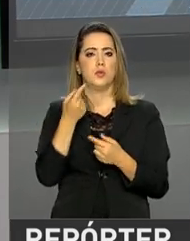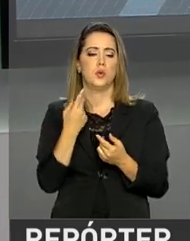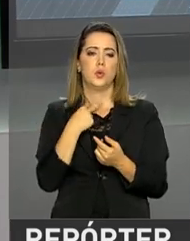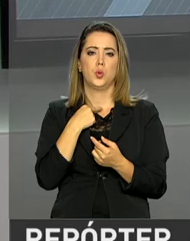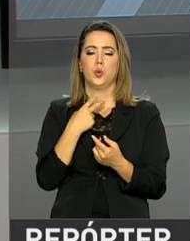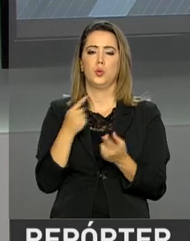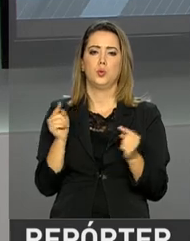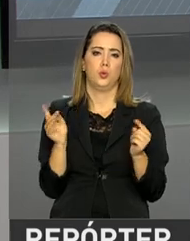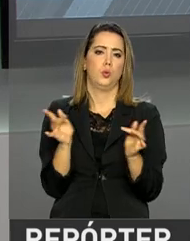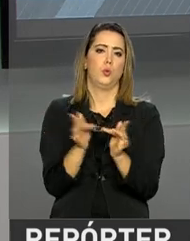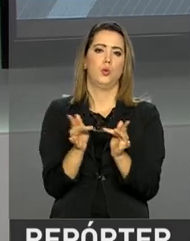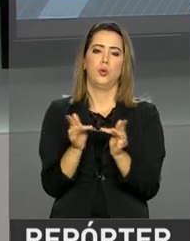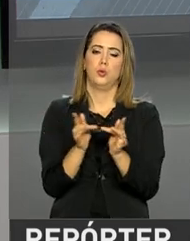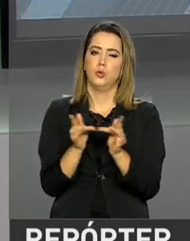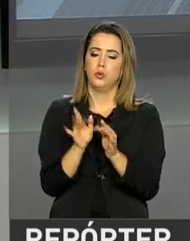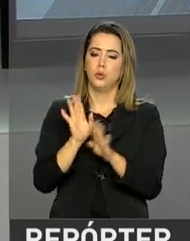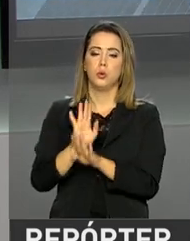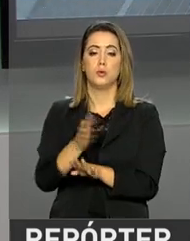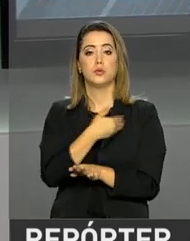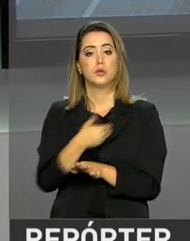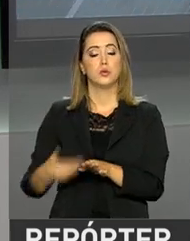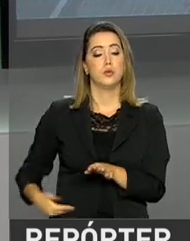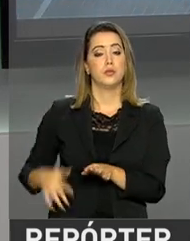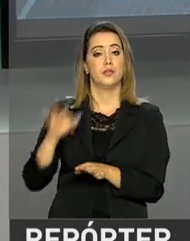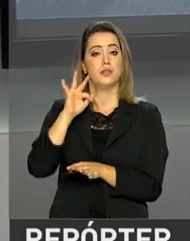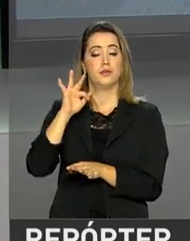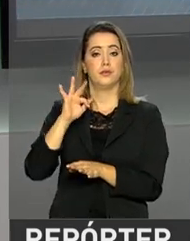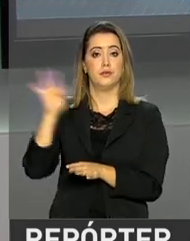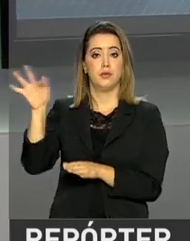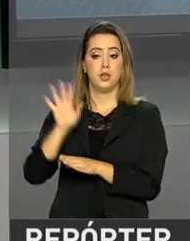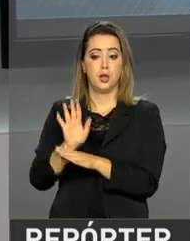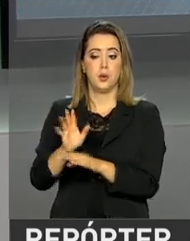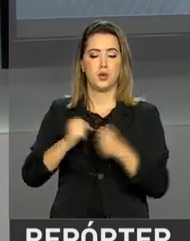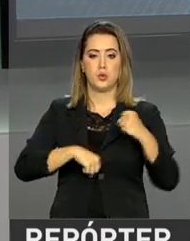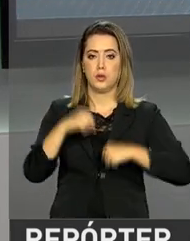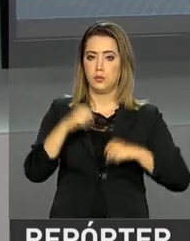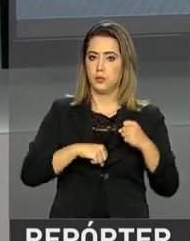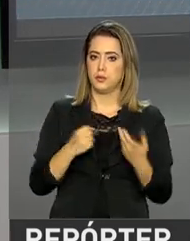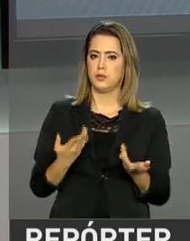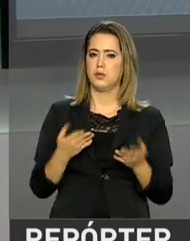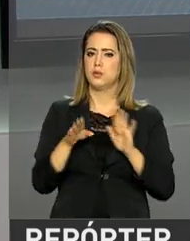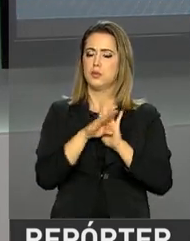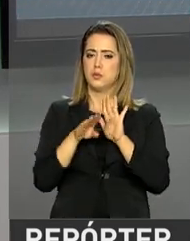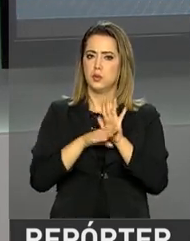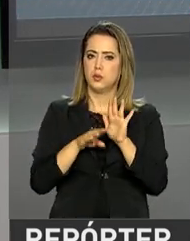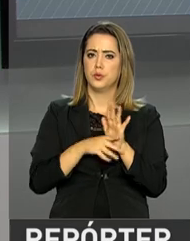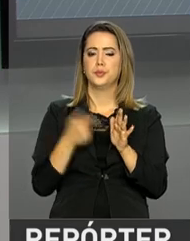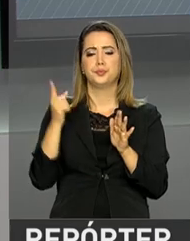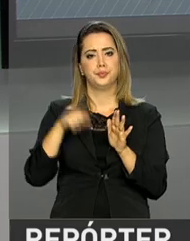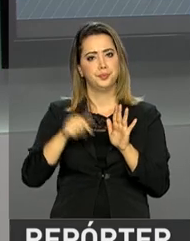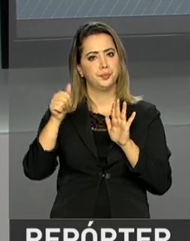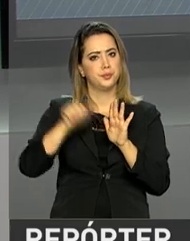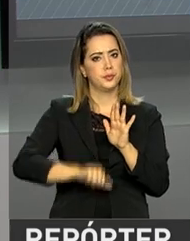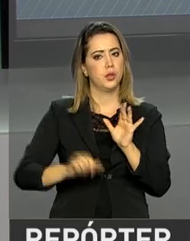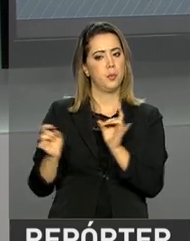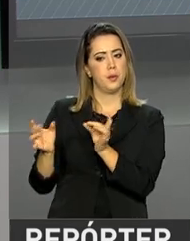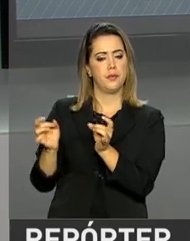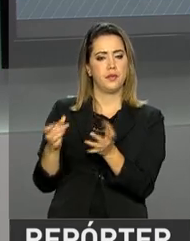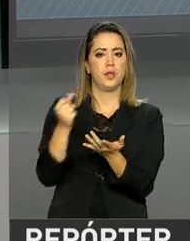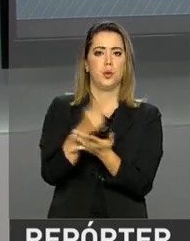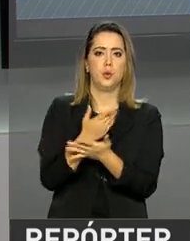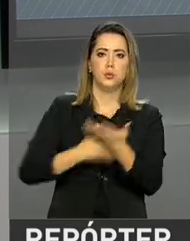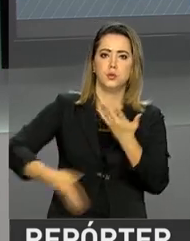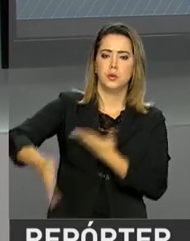programas brasileiros de subsídios à indústria de acordo com a organização esses programas tornam desleal a concorrência